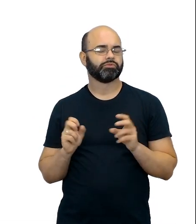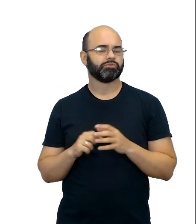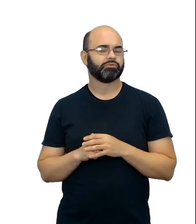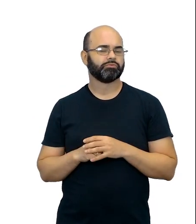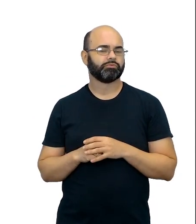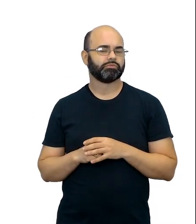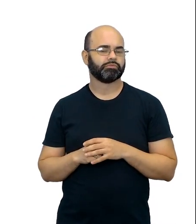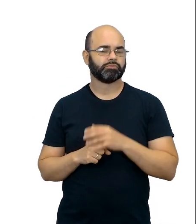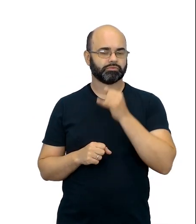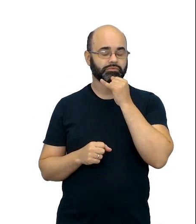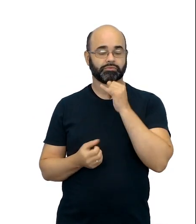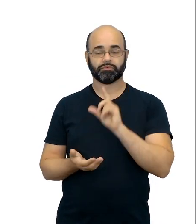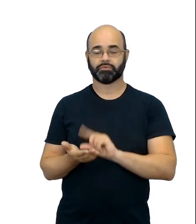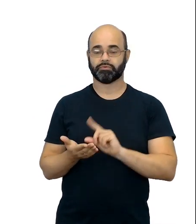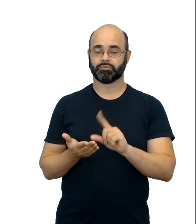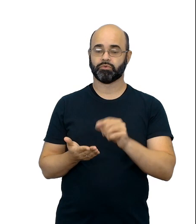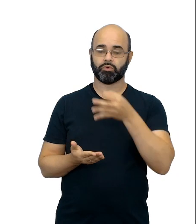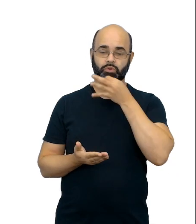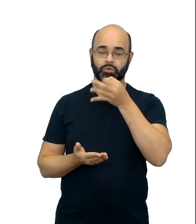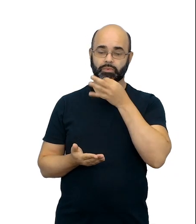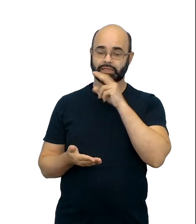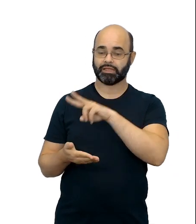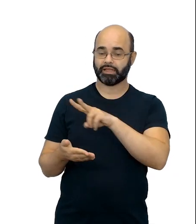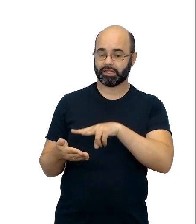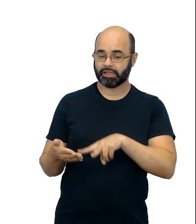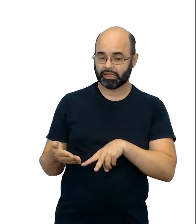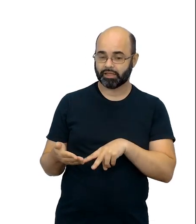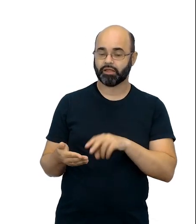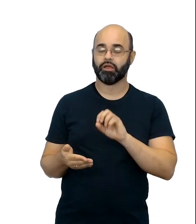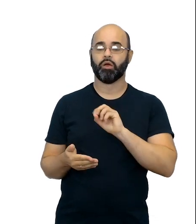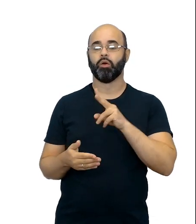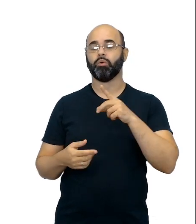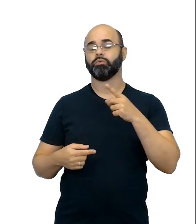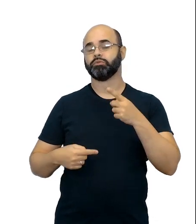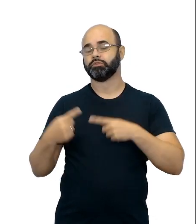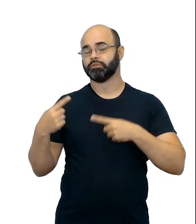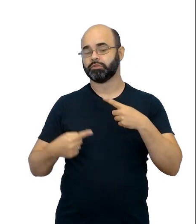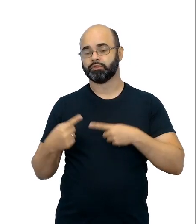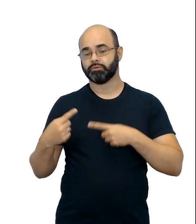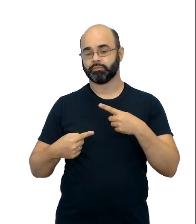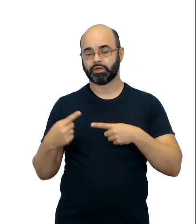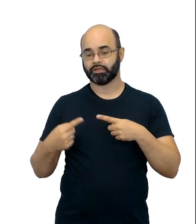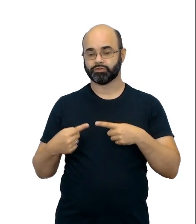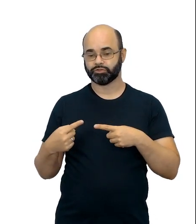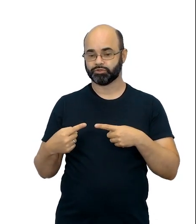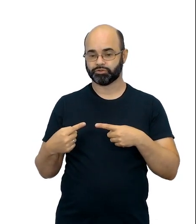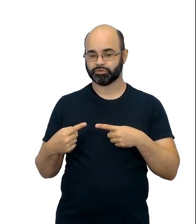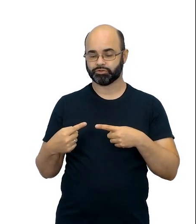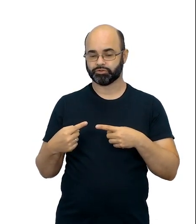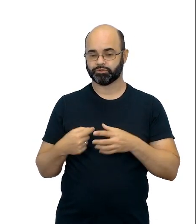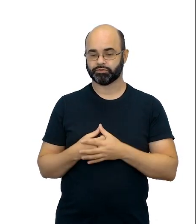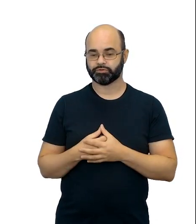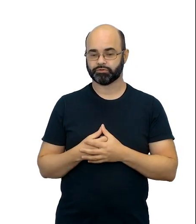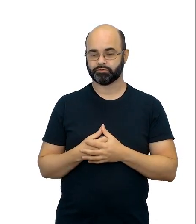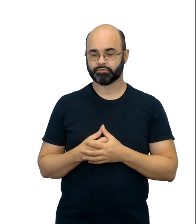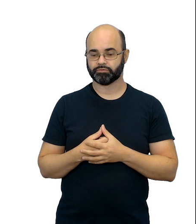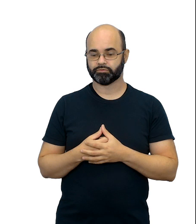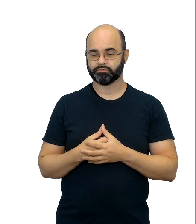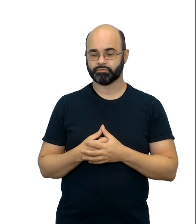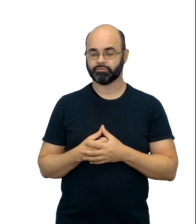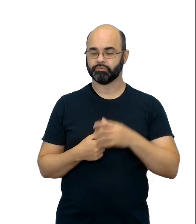lê artigos de opinião ou se estabelecem alguns debates, é necessário que haja ali toda uma questão